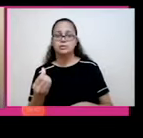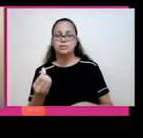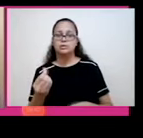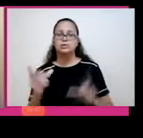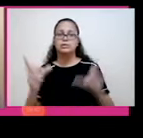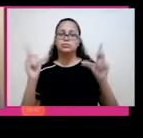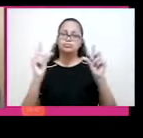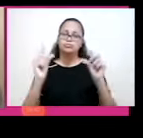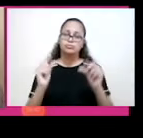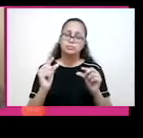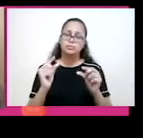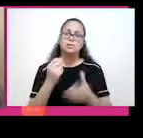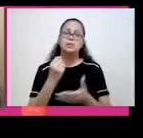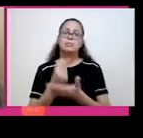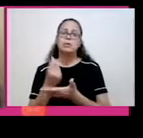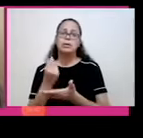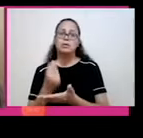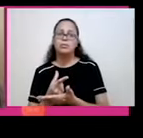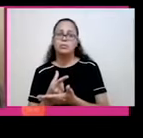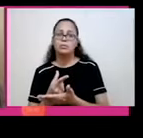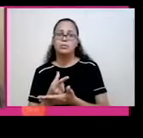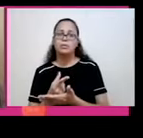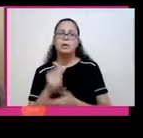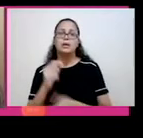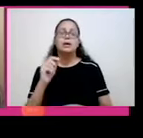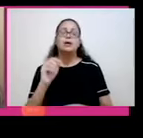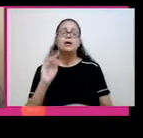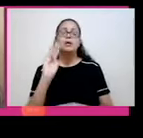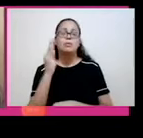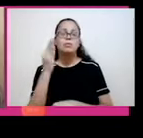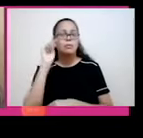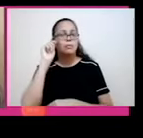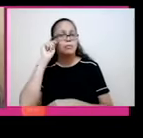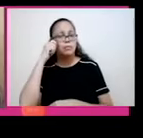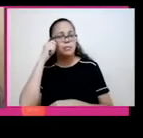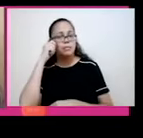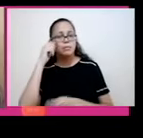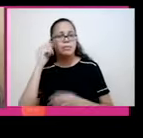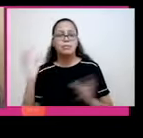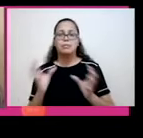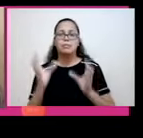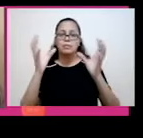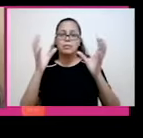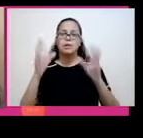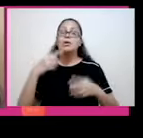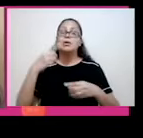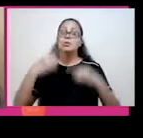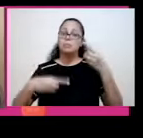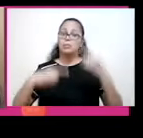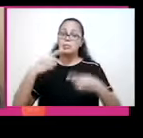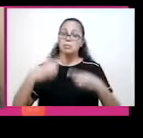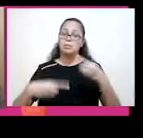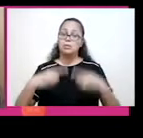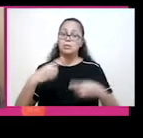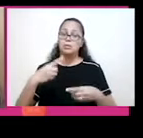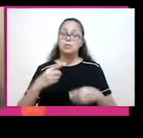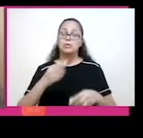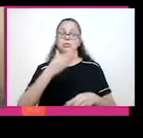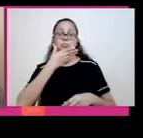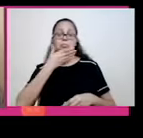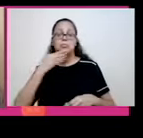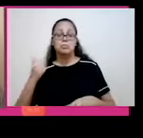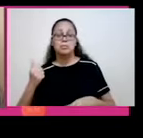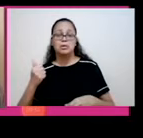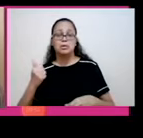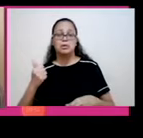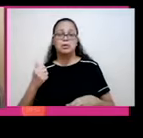A explicação para isso: a adoção de políticas ambientais, né, mais sustentáveis, e